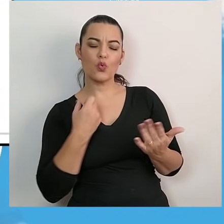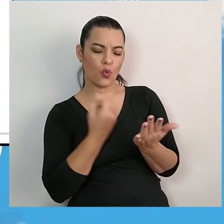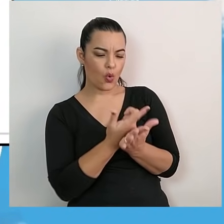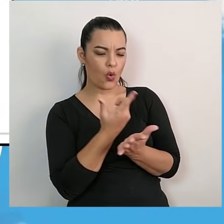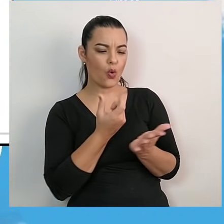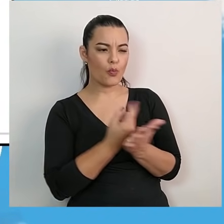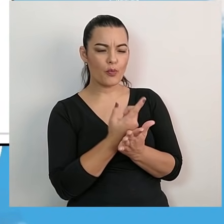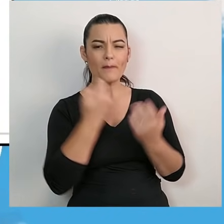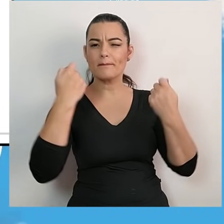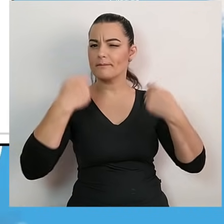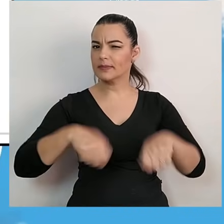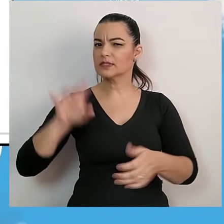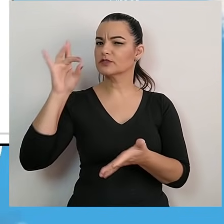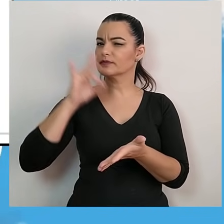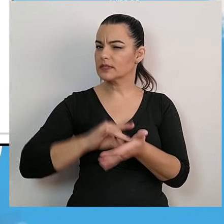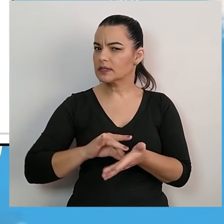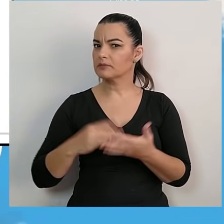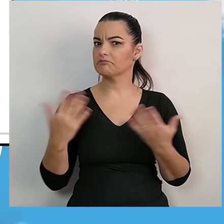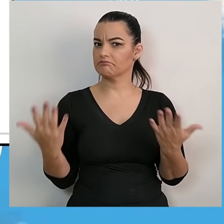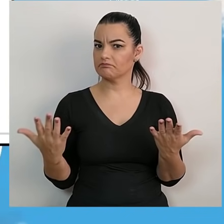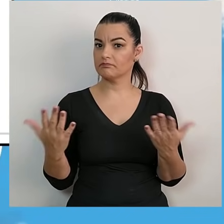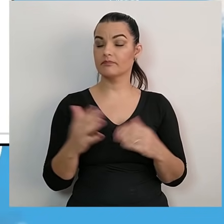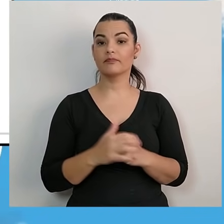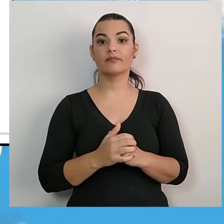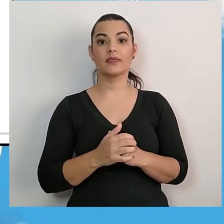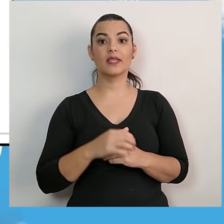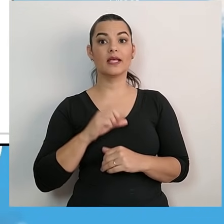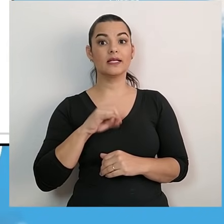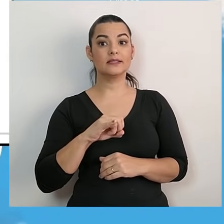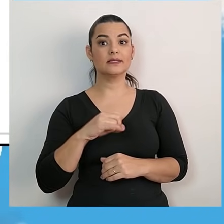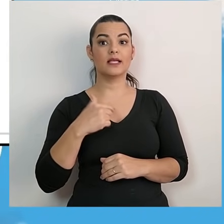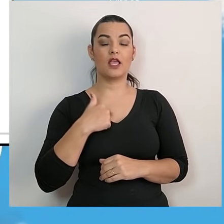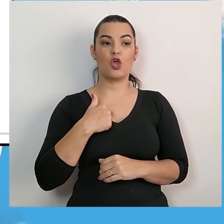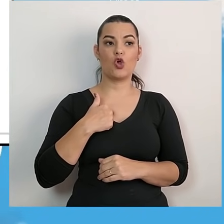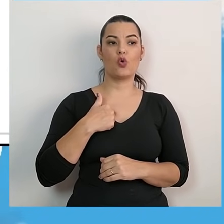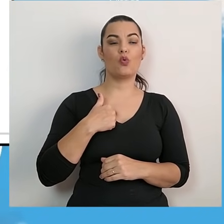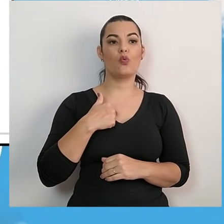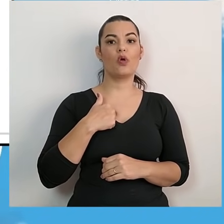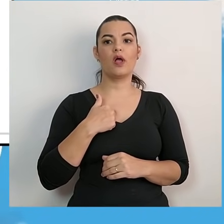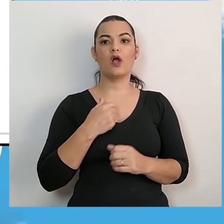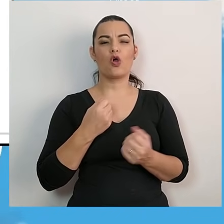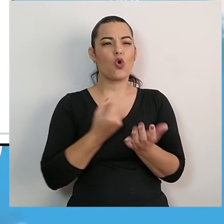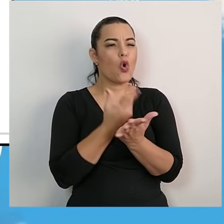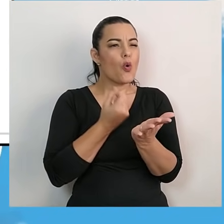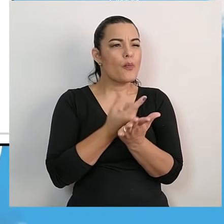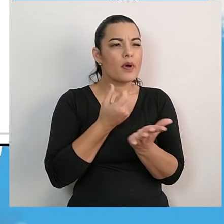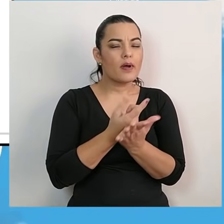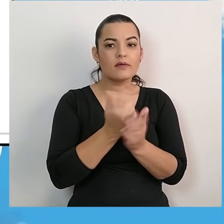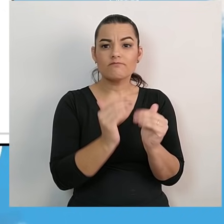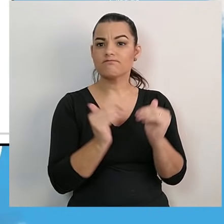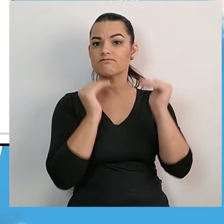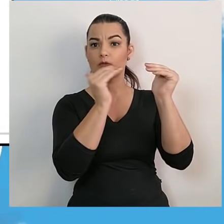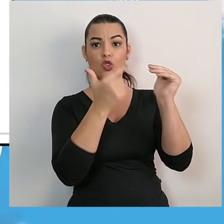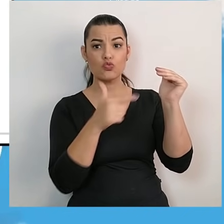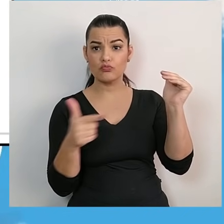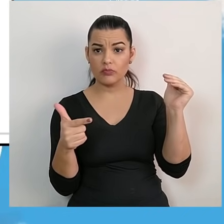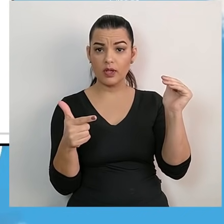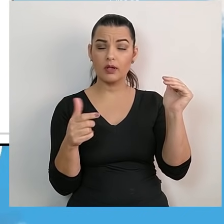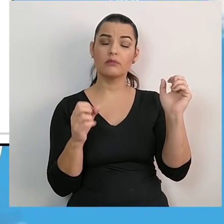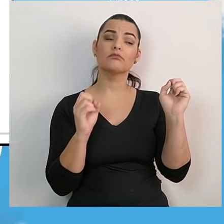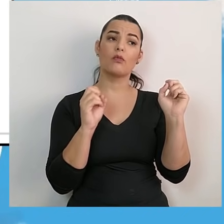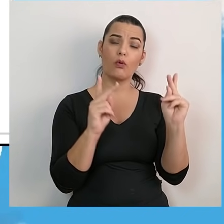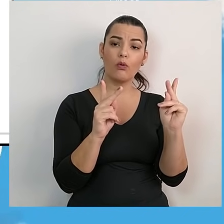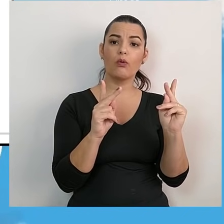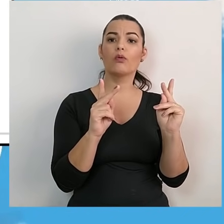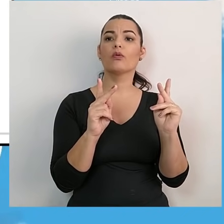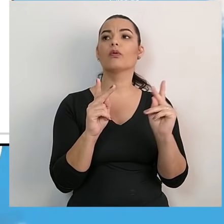precisamos? Então, quando eu não tenho esse consumismo exagerado, eu também tenho uma